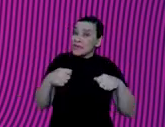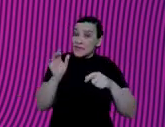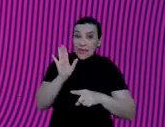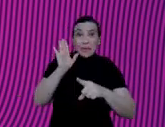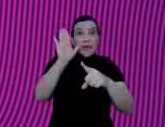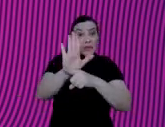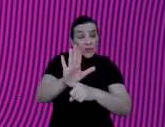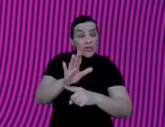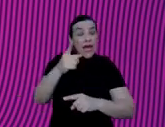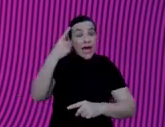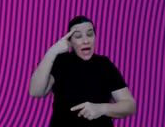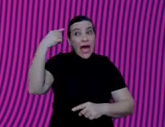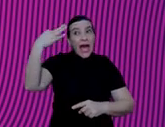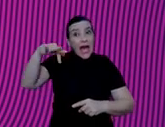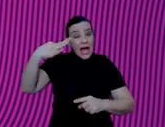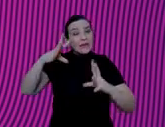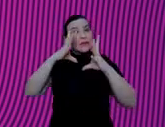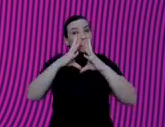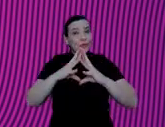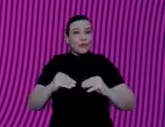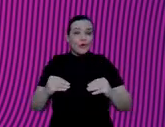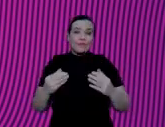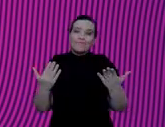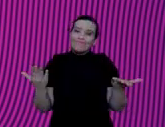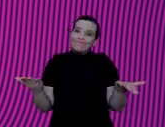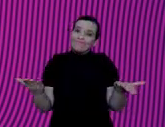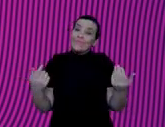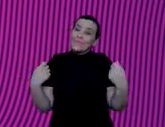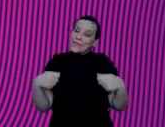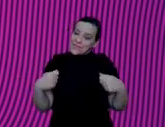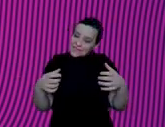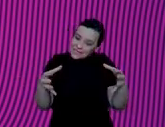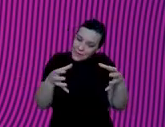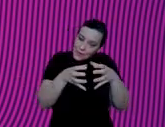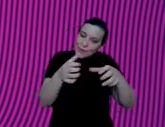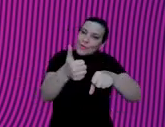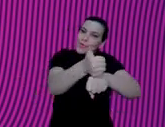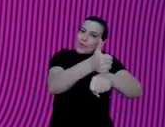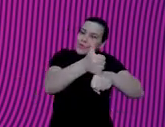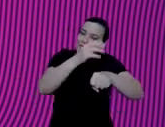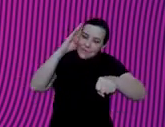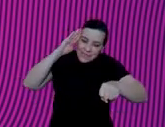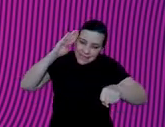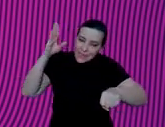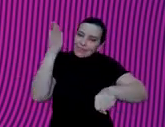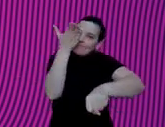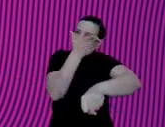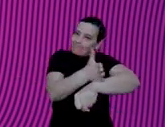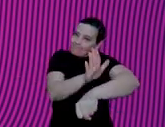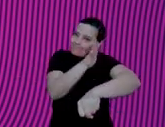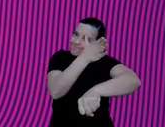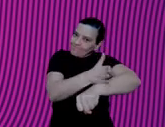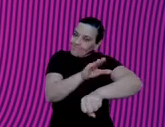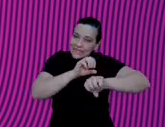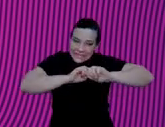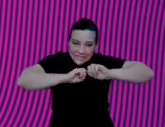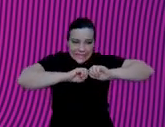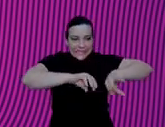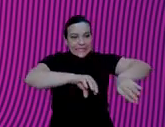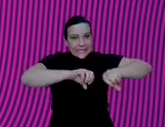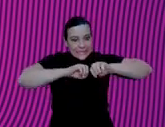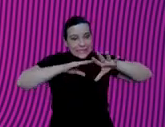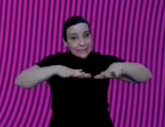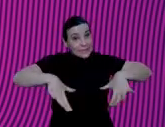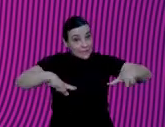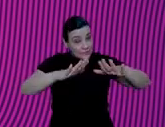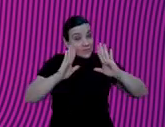vai conseguir um grande resultado. Então, eu acho que esse é o grande desafio, é a gente trazer, oferecer para esse pessoal, como você falou, João, você